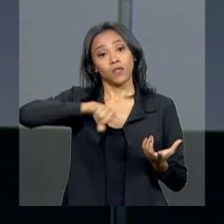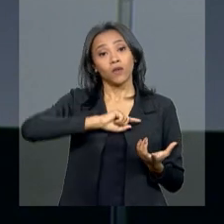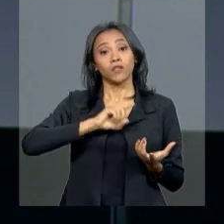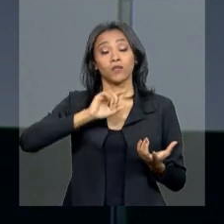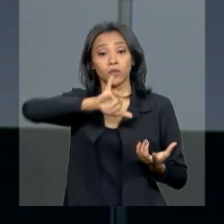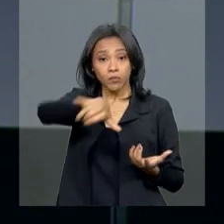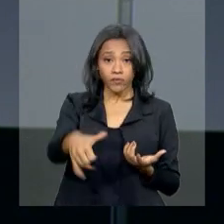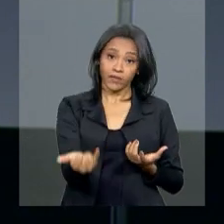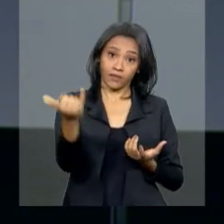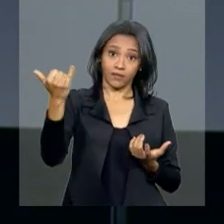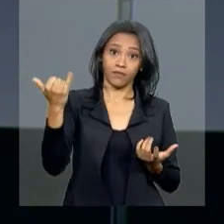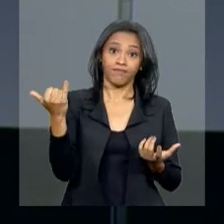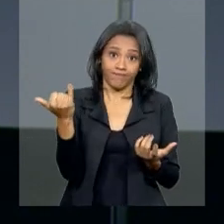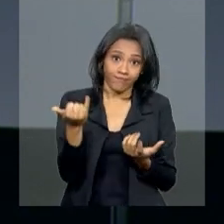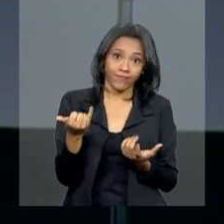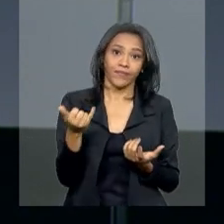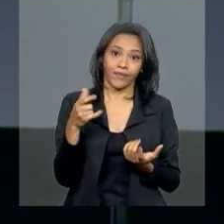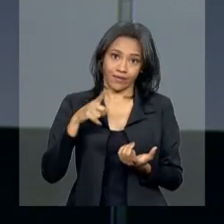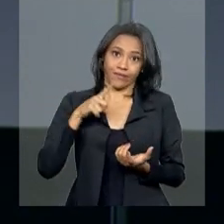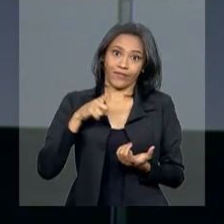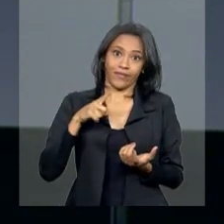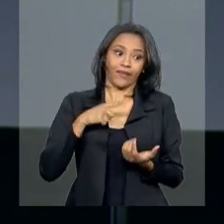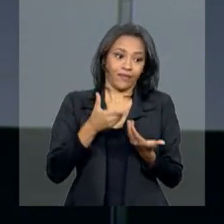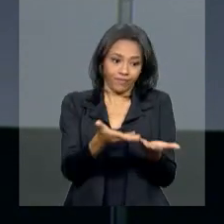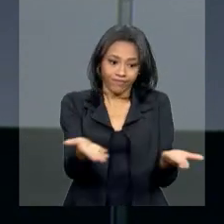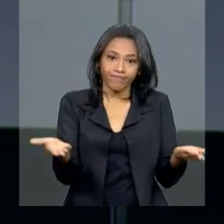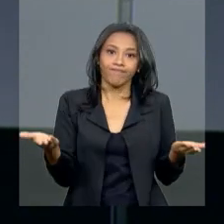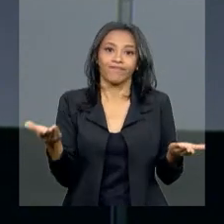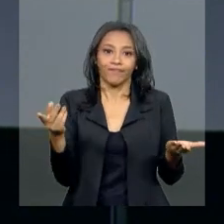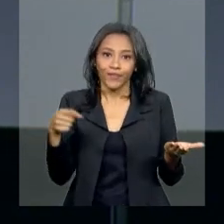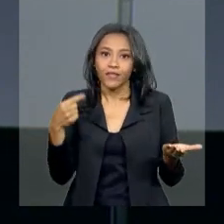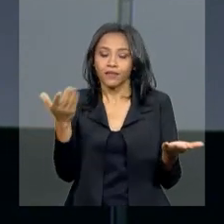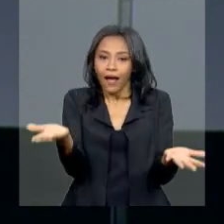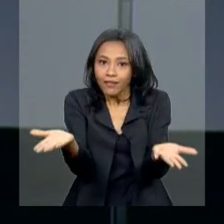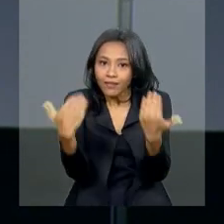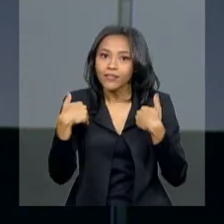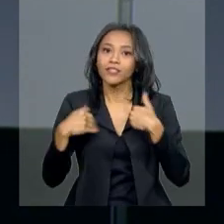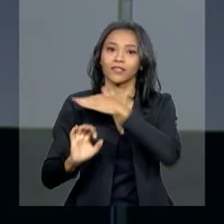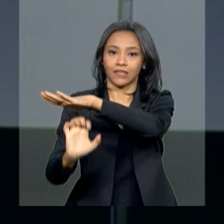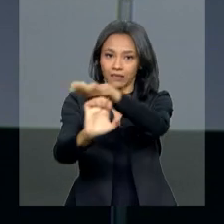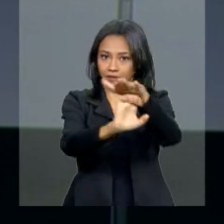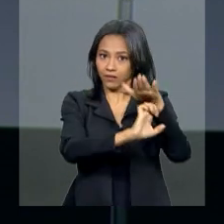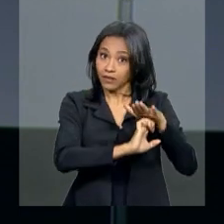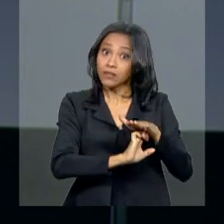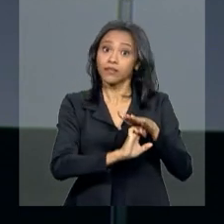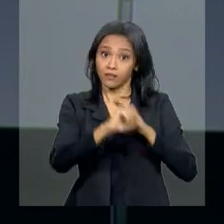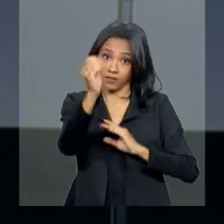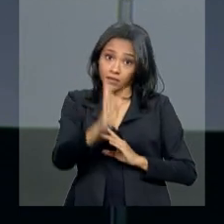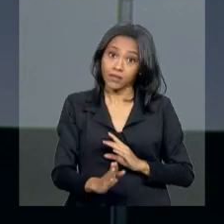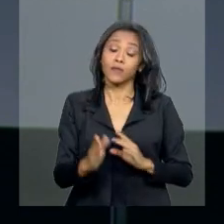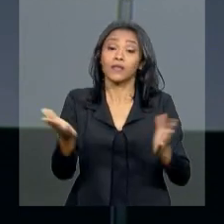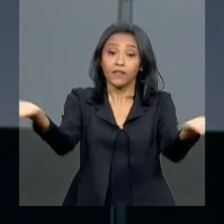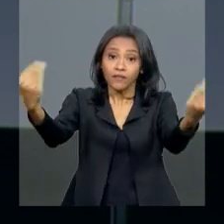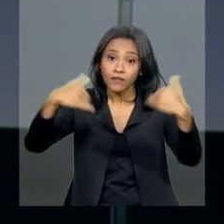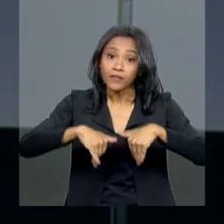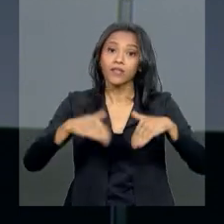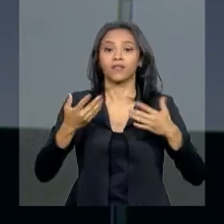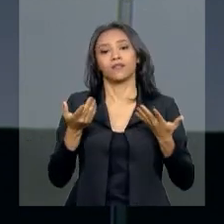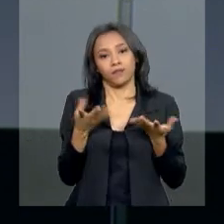aproveitar tamanha riqueza. Porque com isso nós voltamos a atrair investimentos, voltamos a atrair tecnologias,